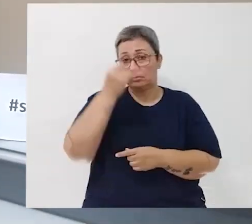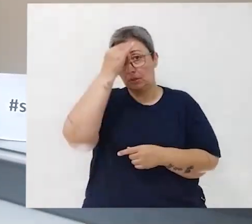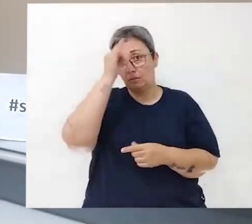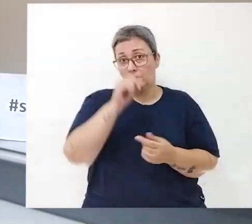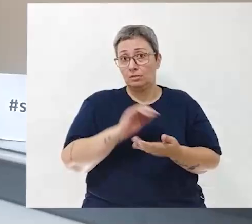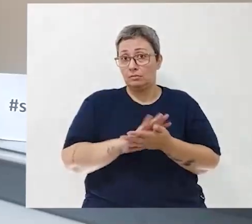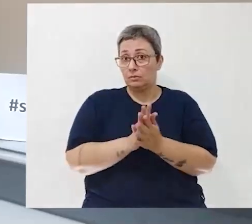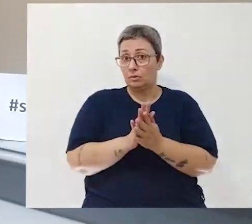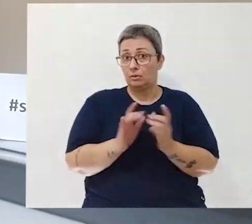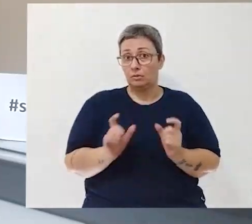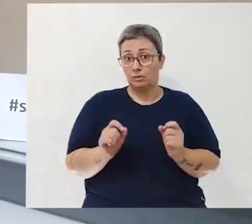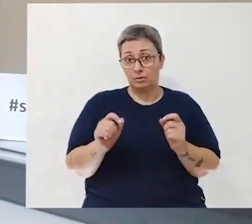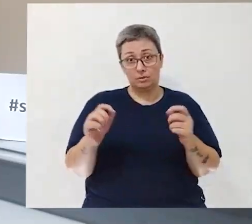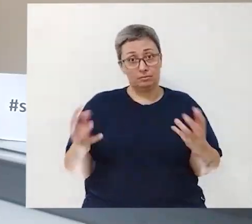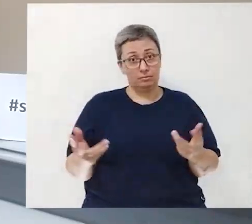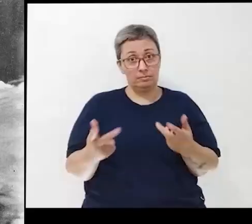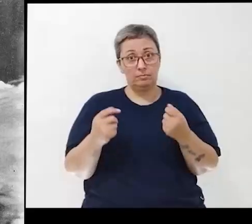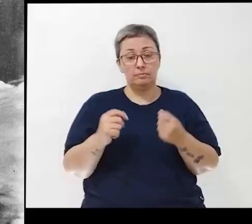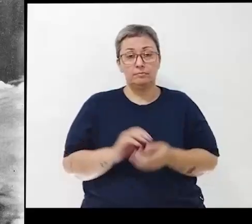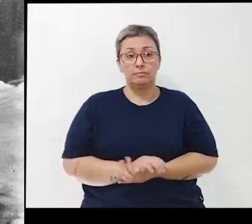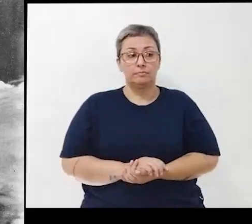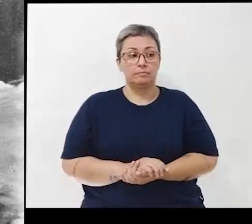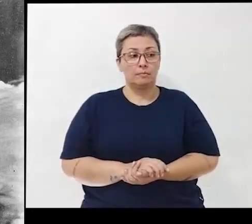Olha que coisa maravilhosa.